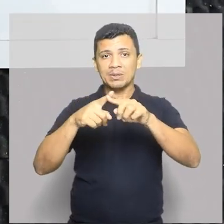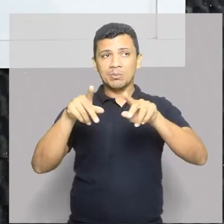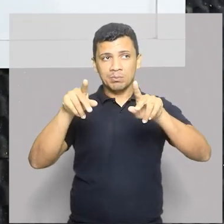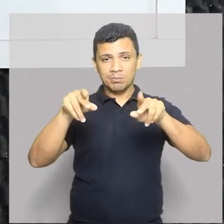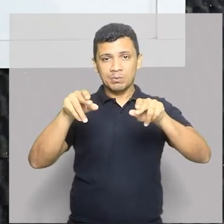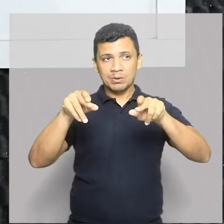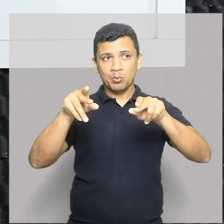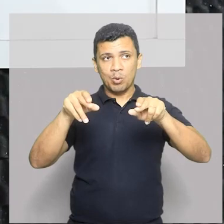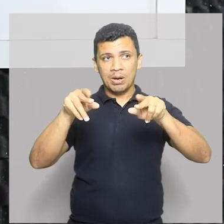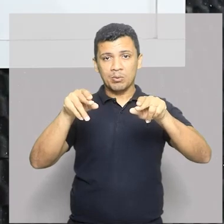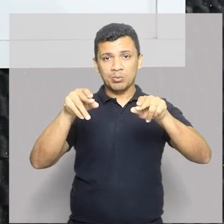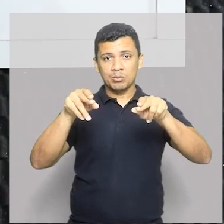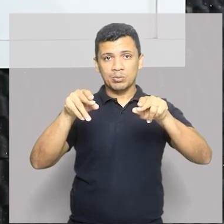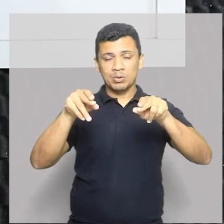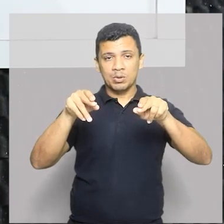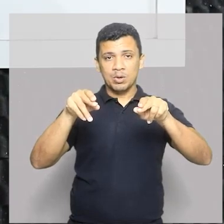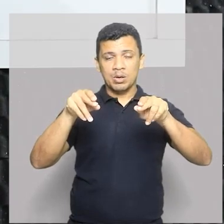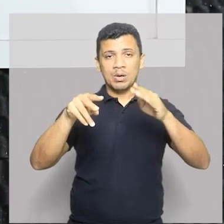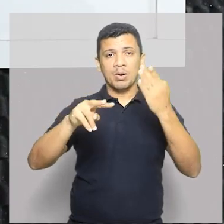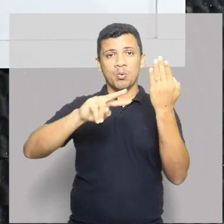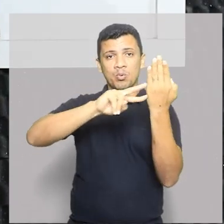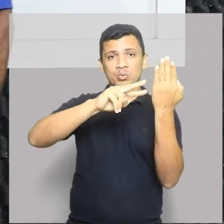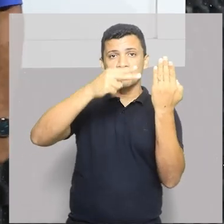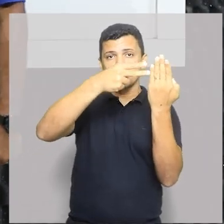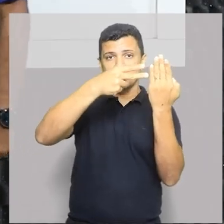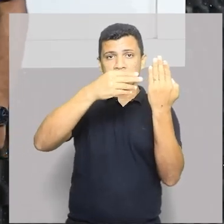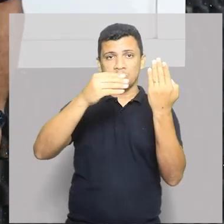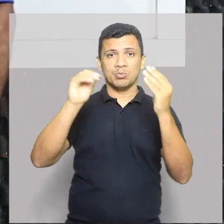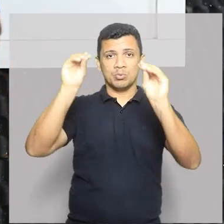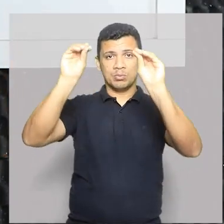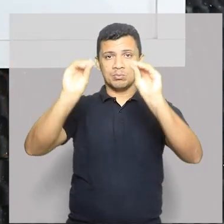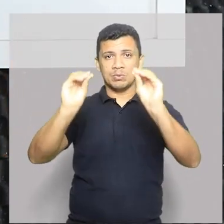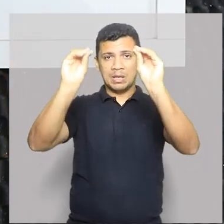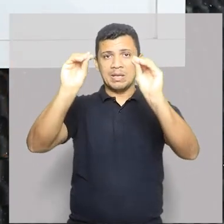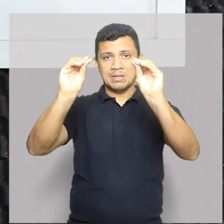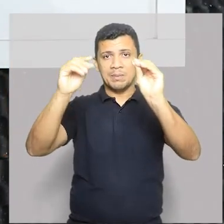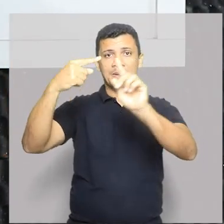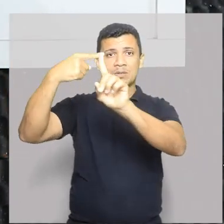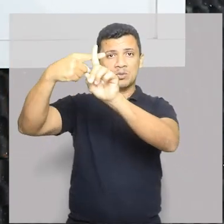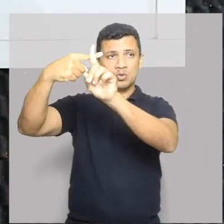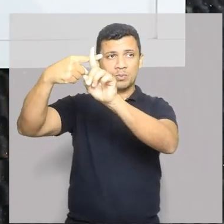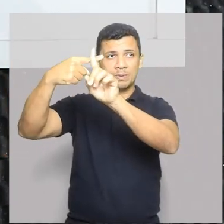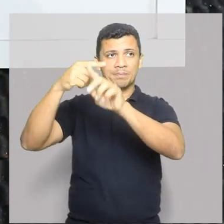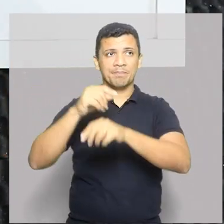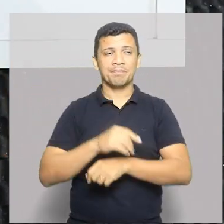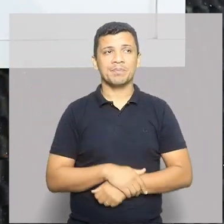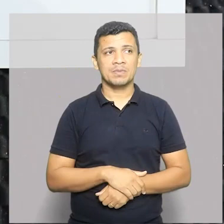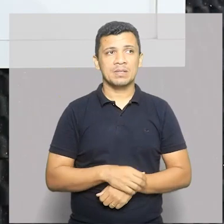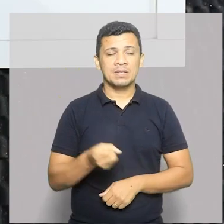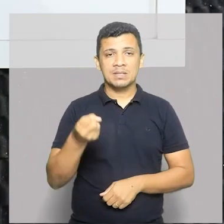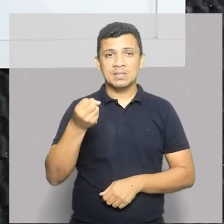deve somar os expoentes, tá bom? Se você estiver